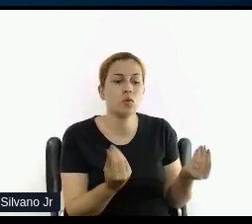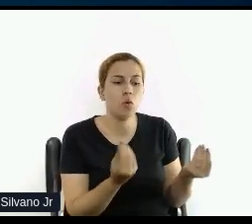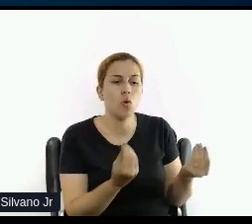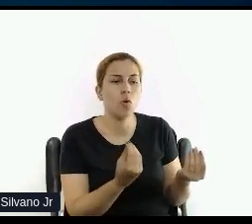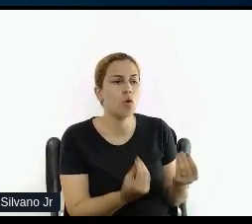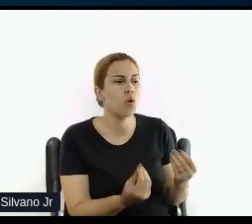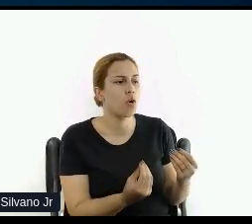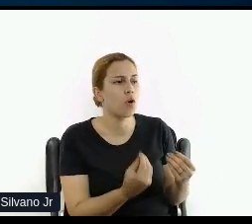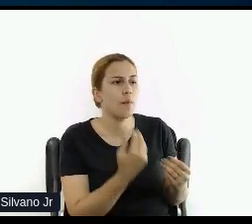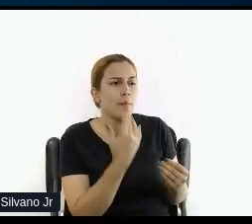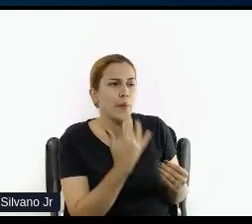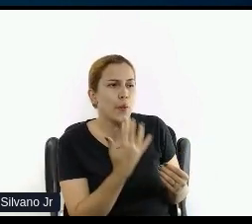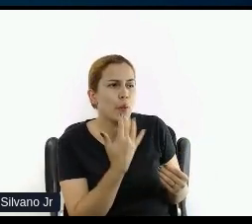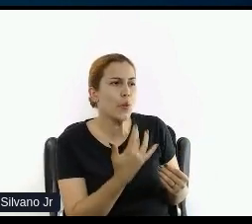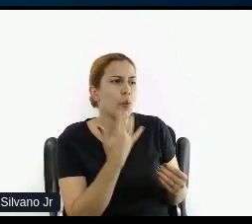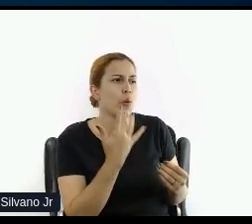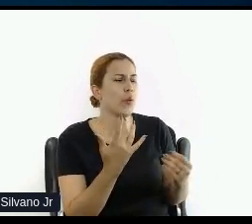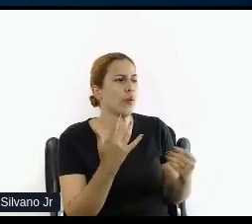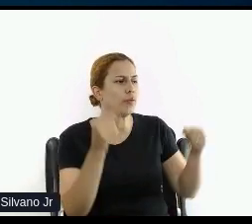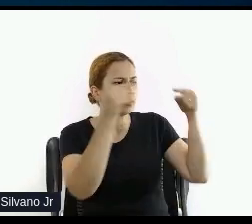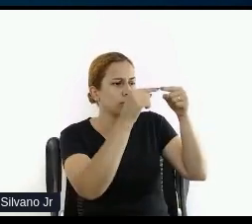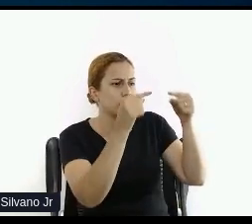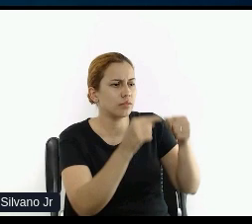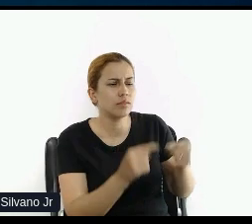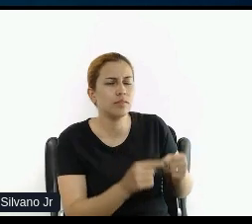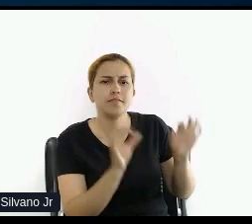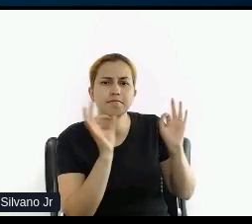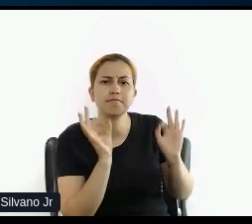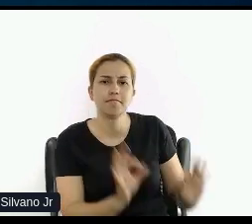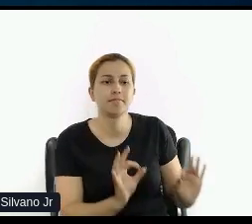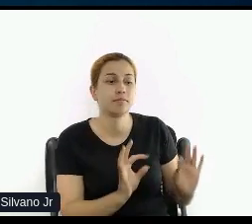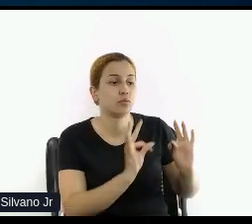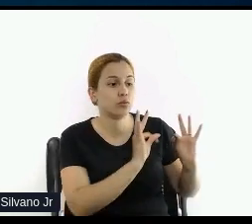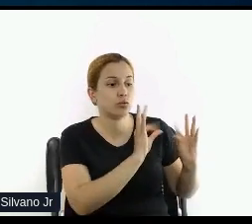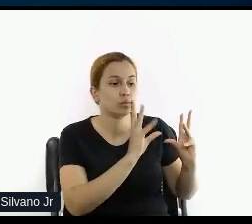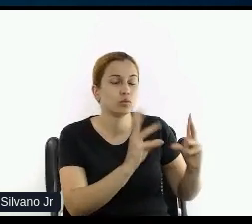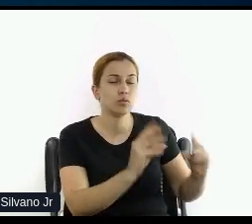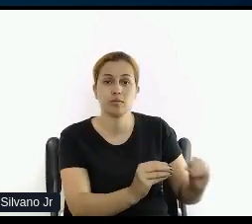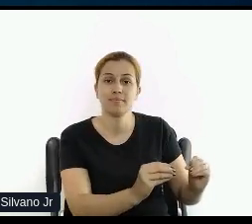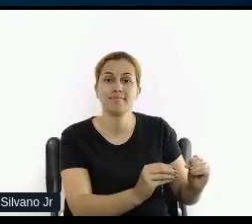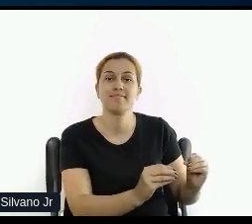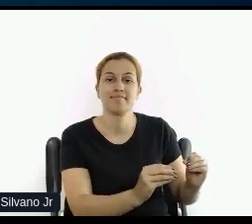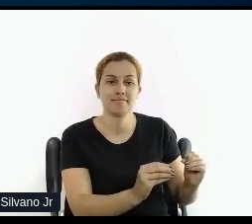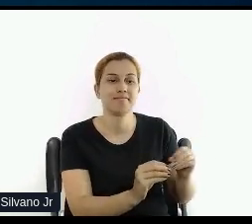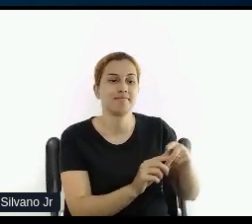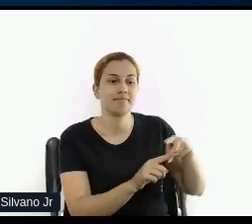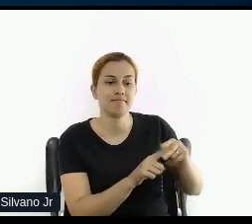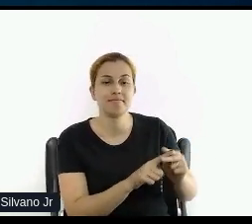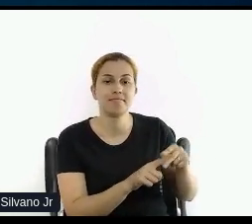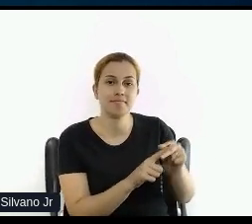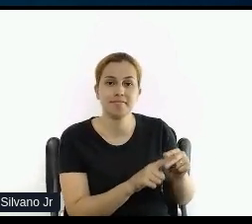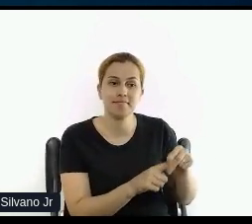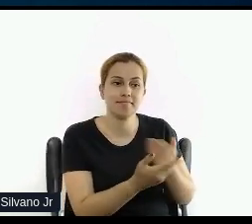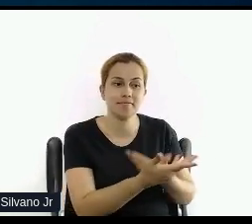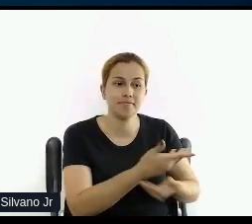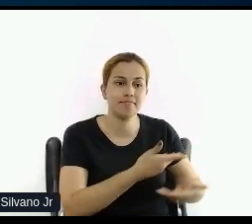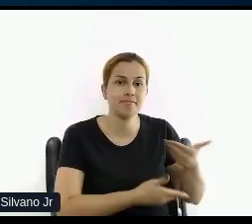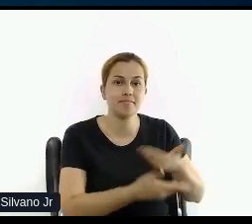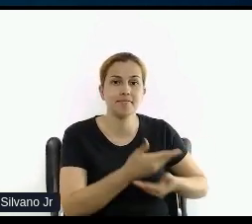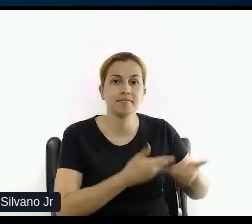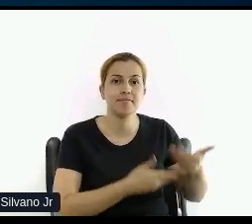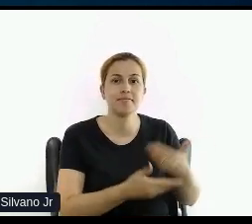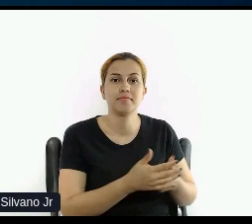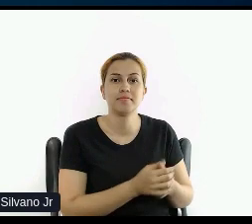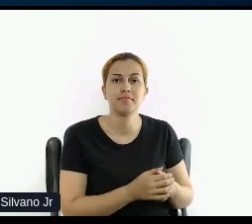dos elementos dentro de uma página web. Então, todos esses aspectos hoje, que ferramentas estáticas, né, como Lighthouse lá do Google,